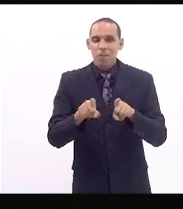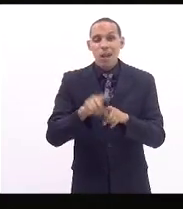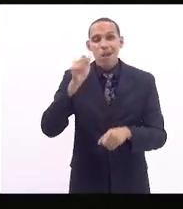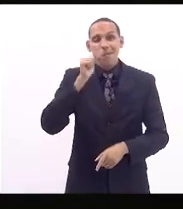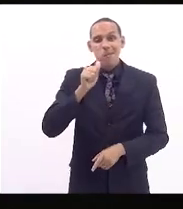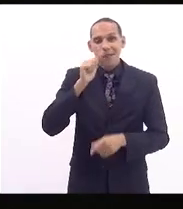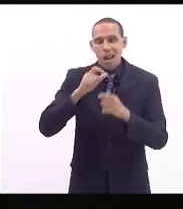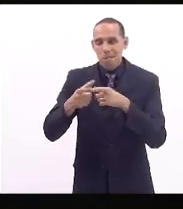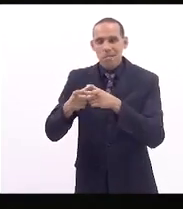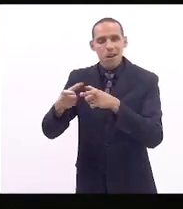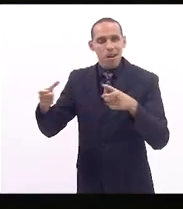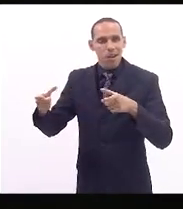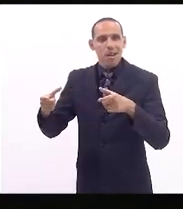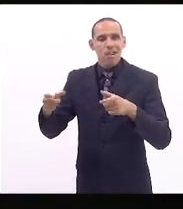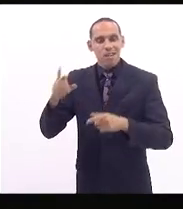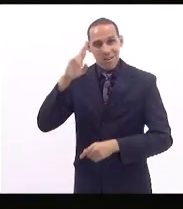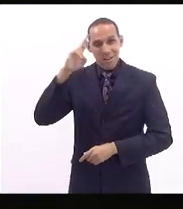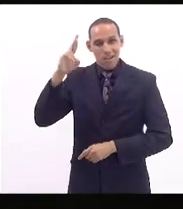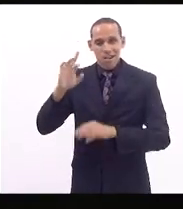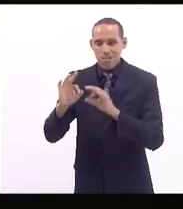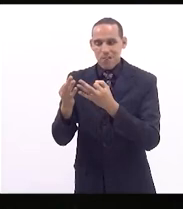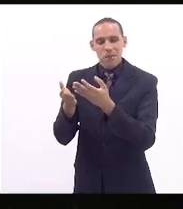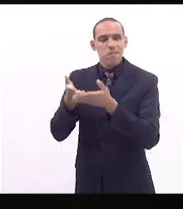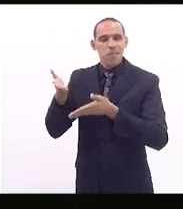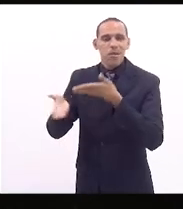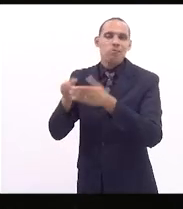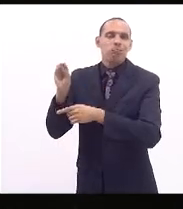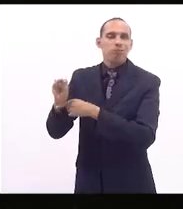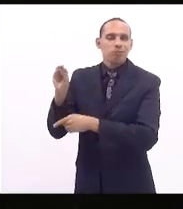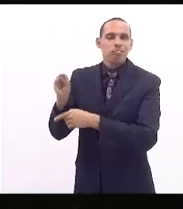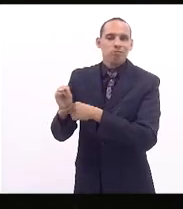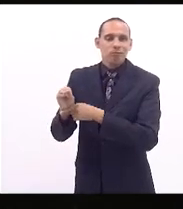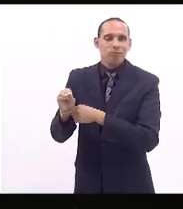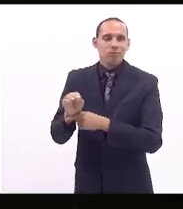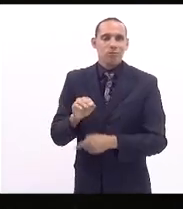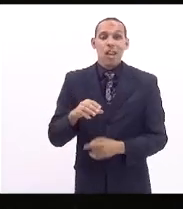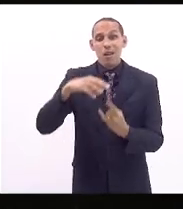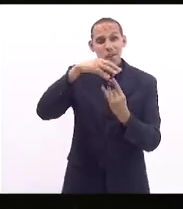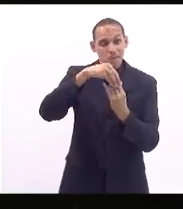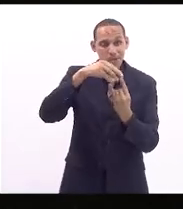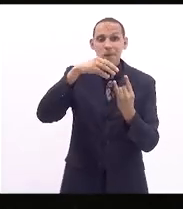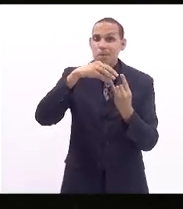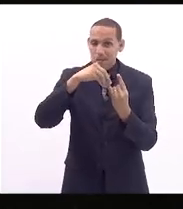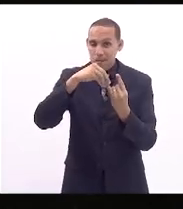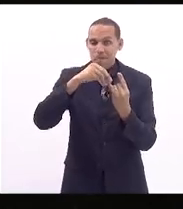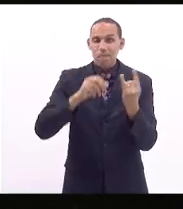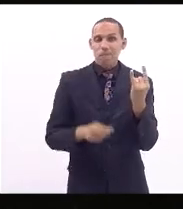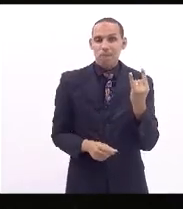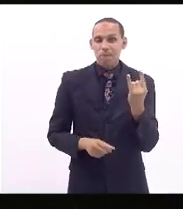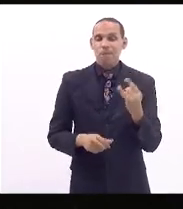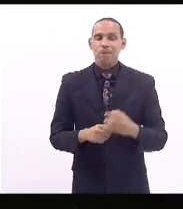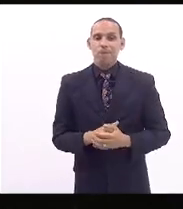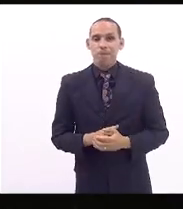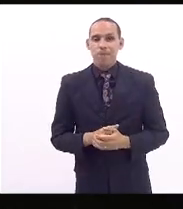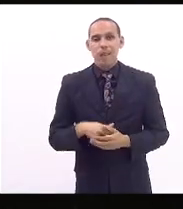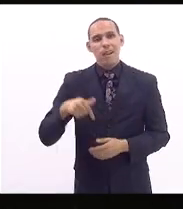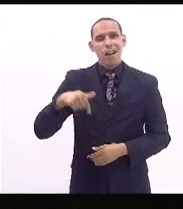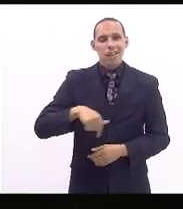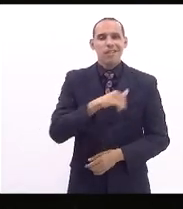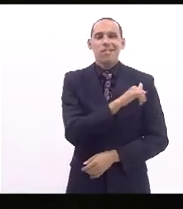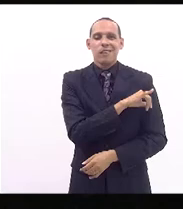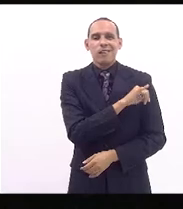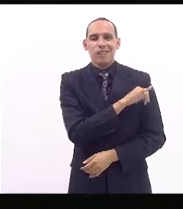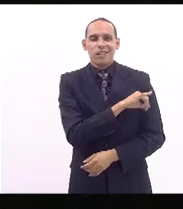em sua maioria vem chefiando os lares brasileiros segundo a Fiocruz Fundação Oswaldo Cruz no